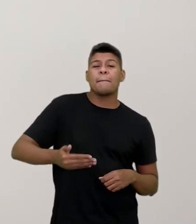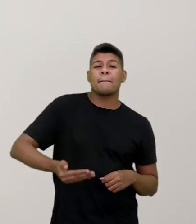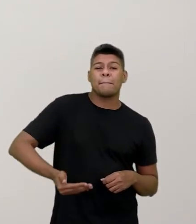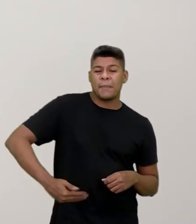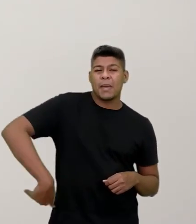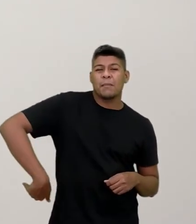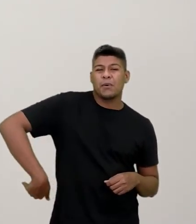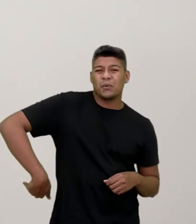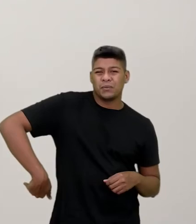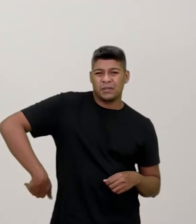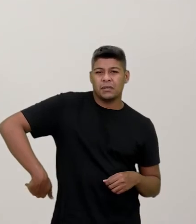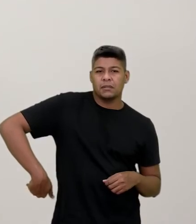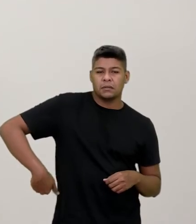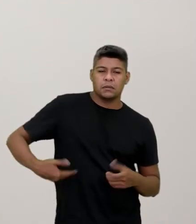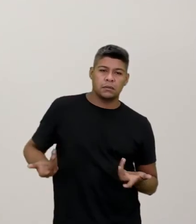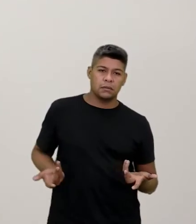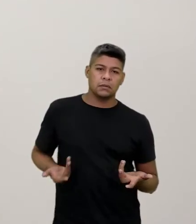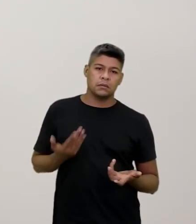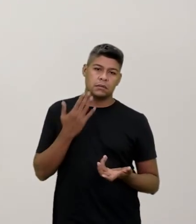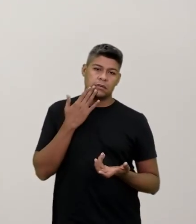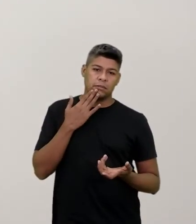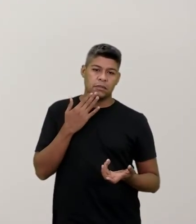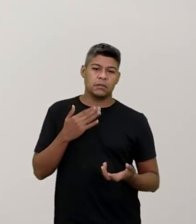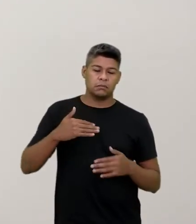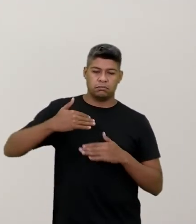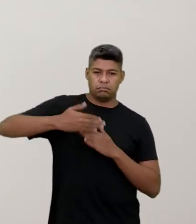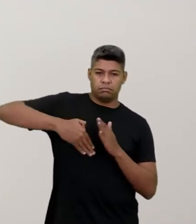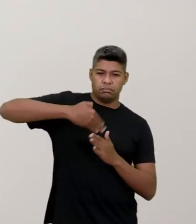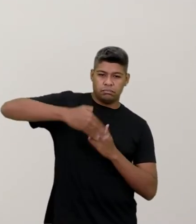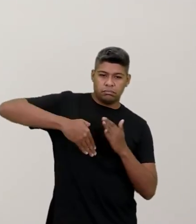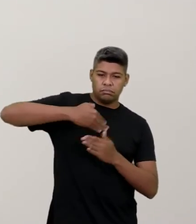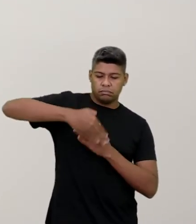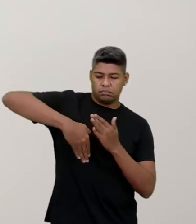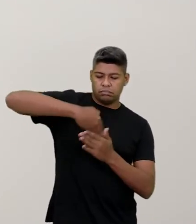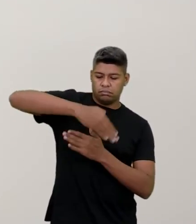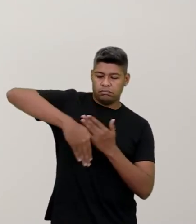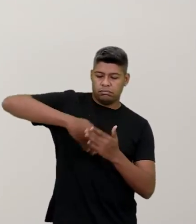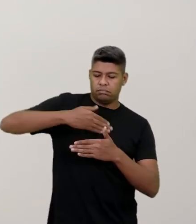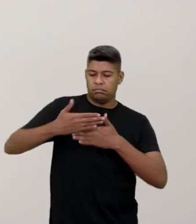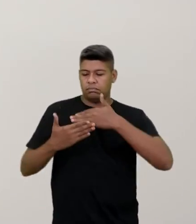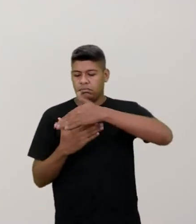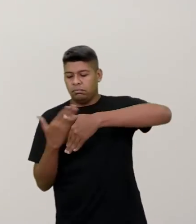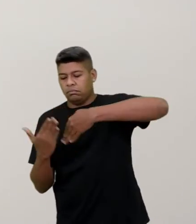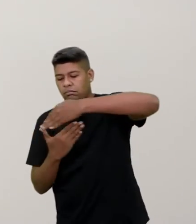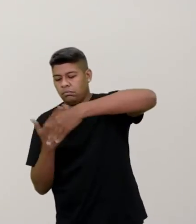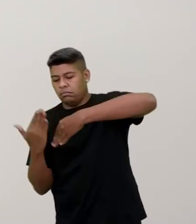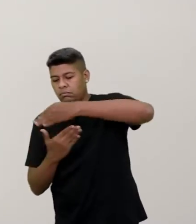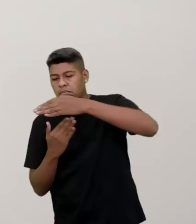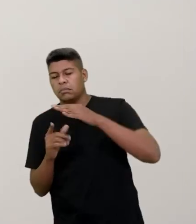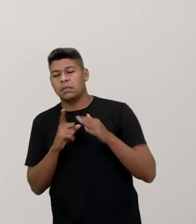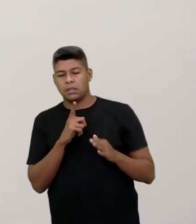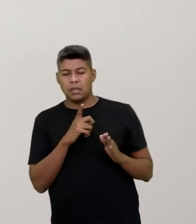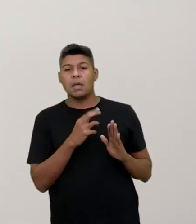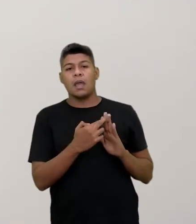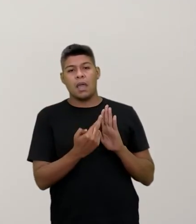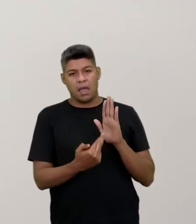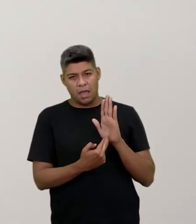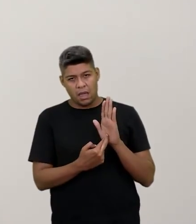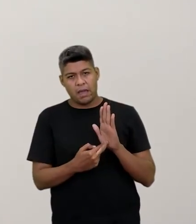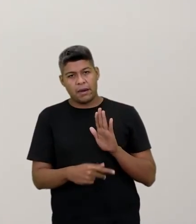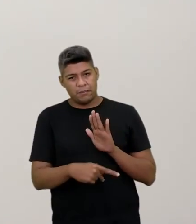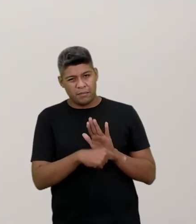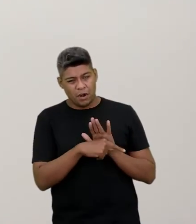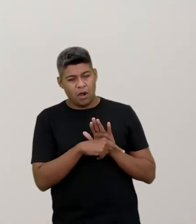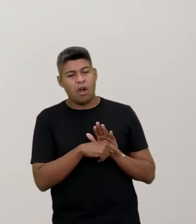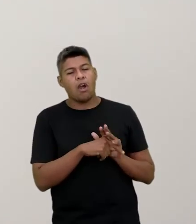Lógico, para você lutar, você precisa lutar com bandagem, com luva, né? Mas, enfim, tem as regras do esporte, só que essas regras